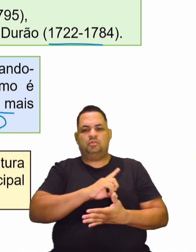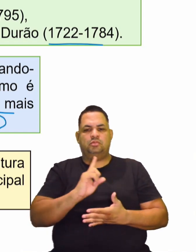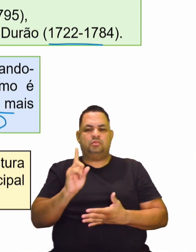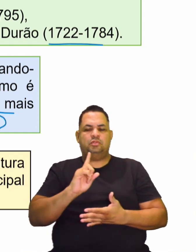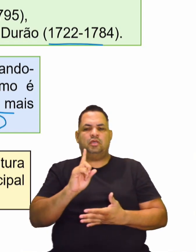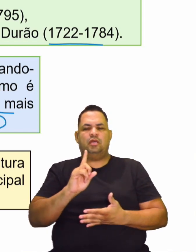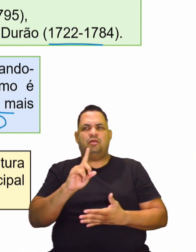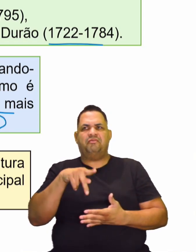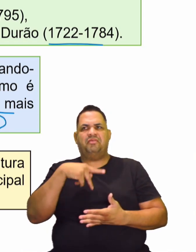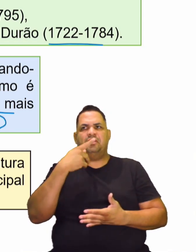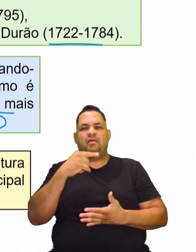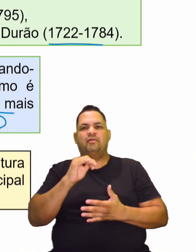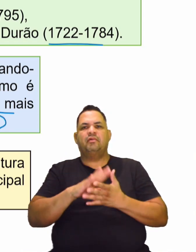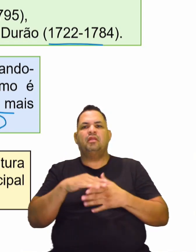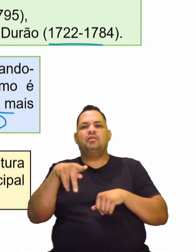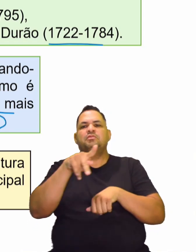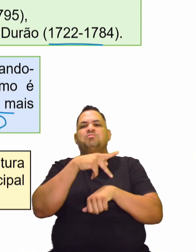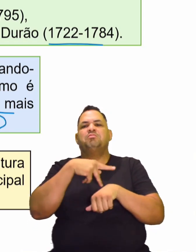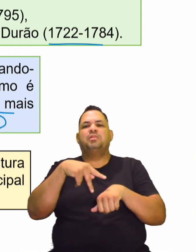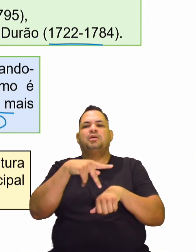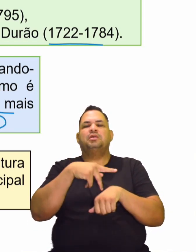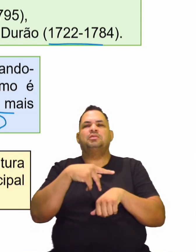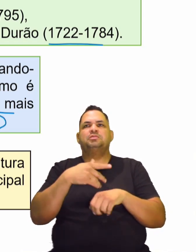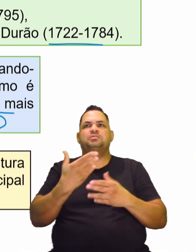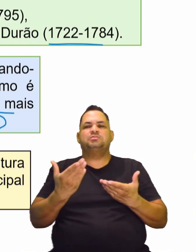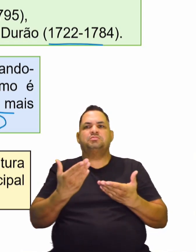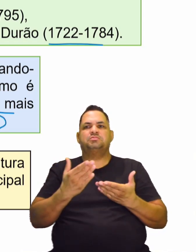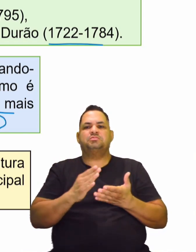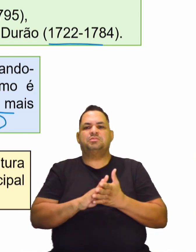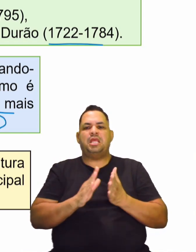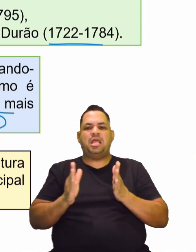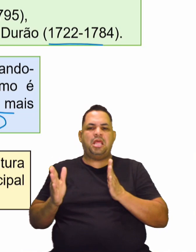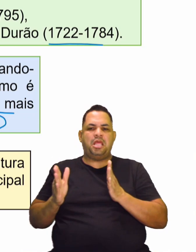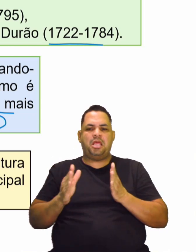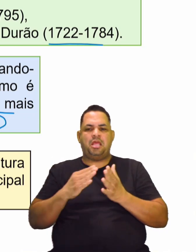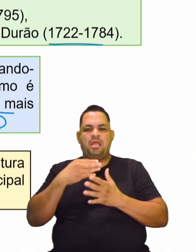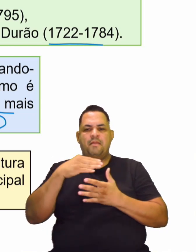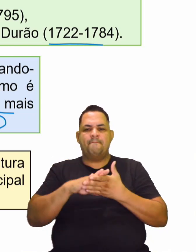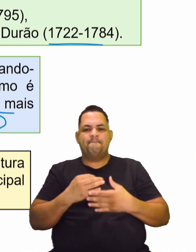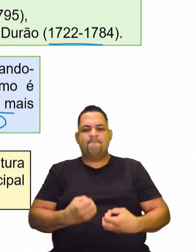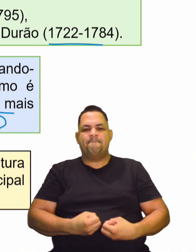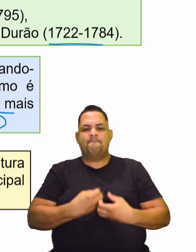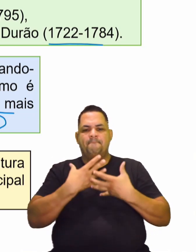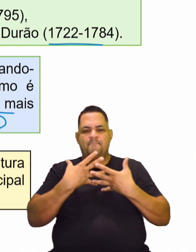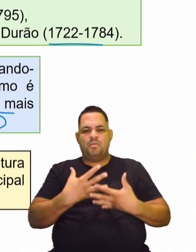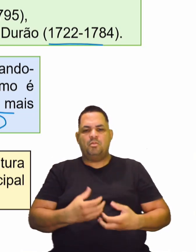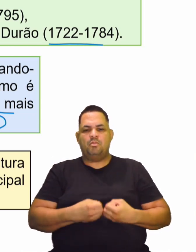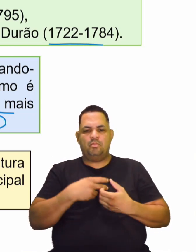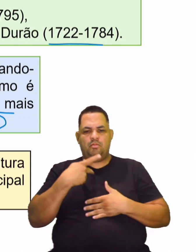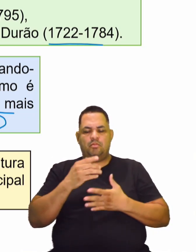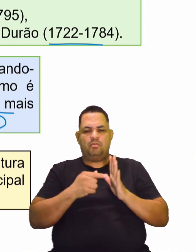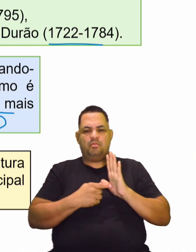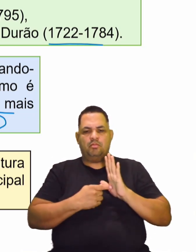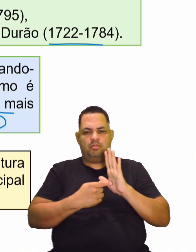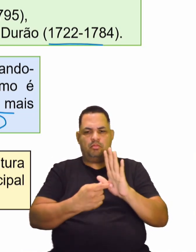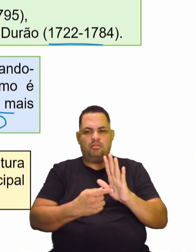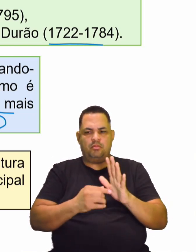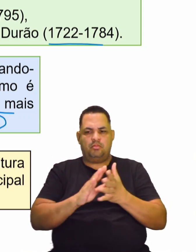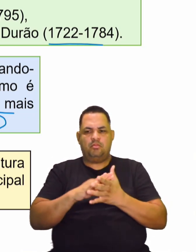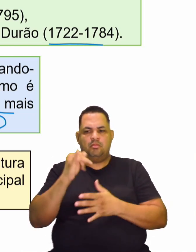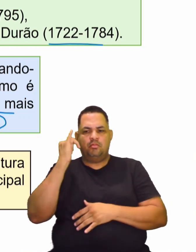nação como era no poema épico, né? Que geralmente o poema épico trazia ali a